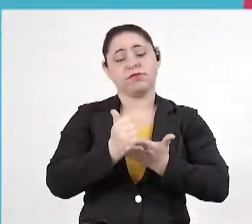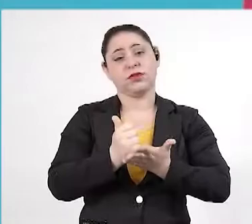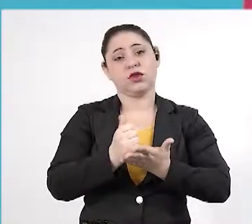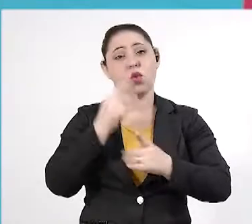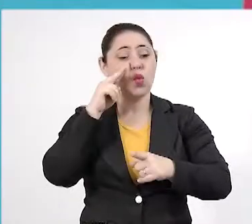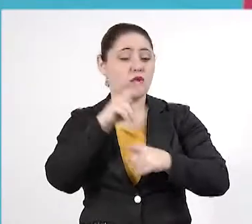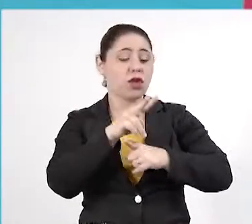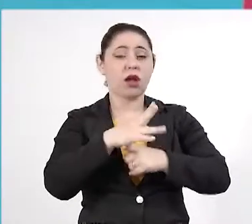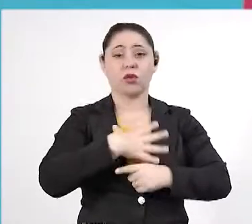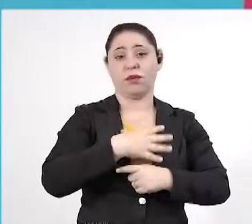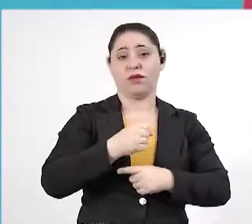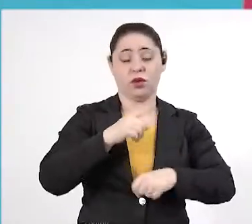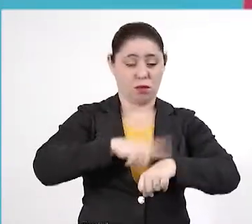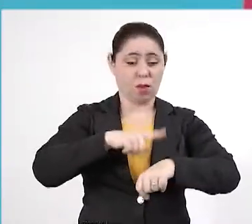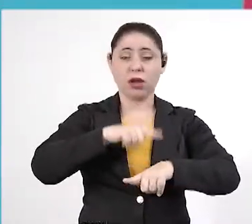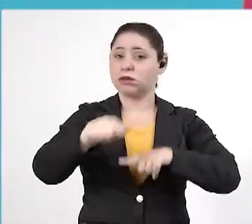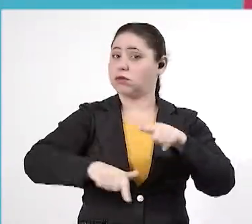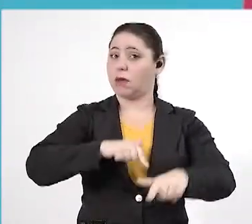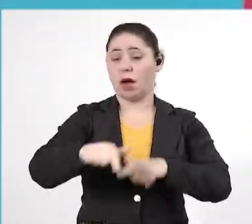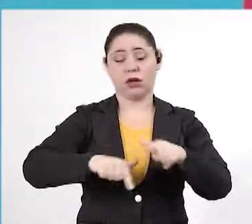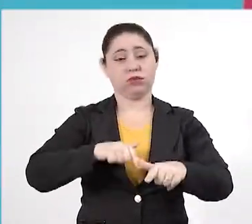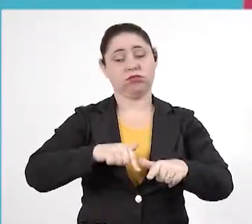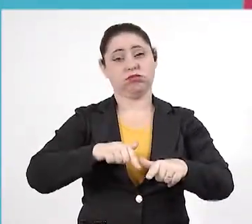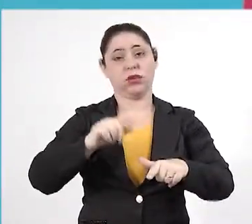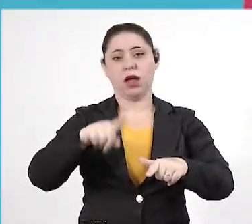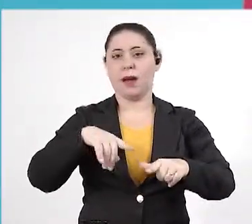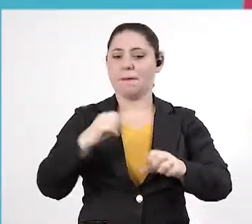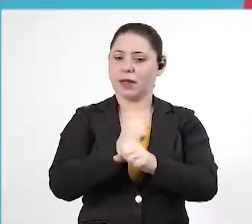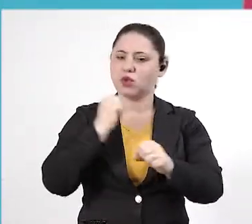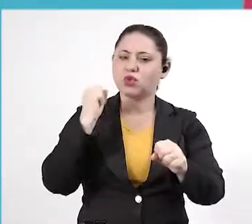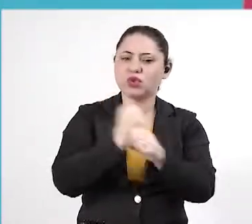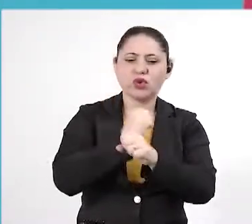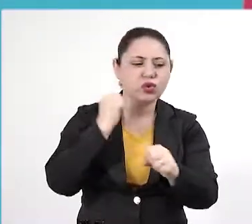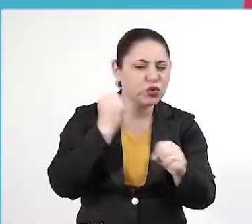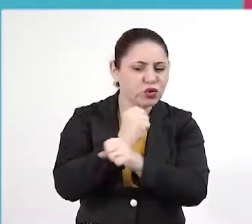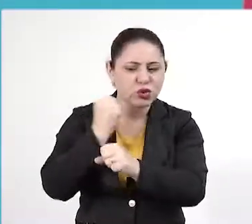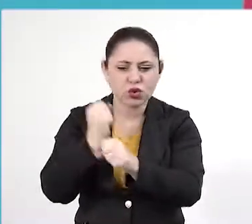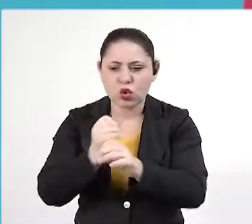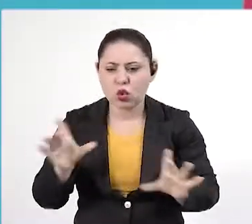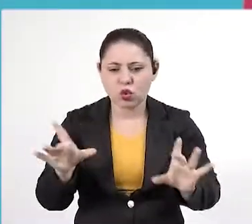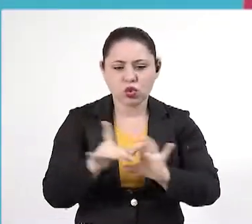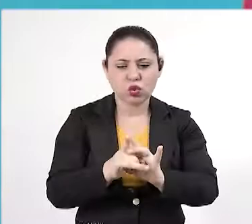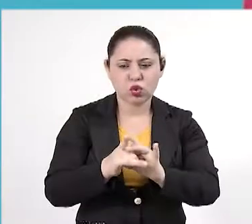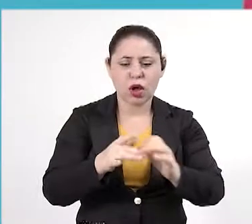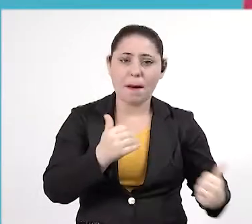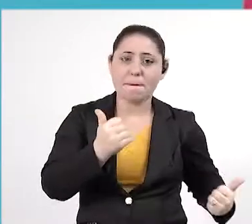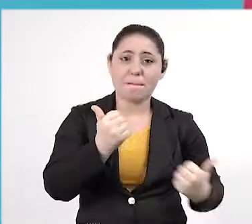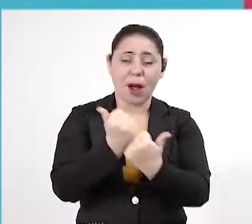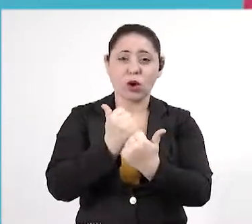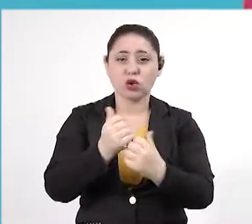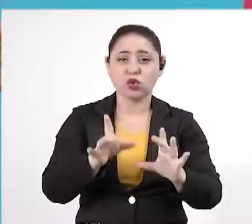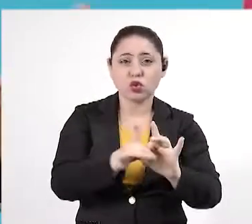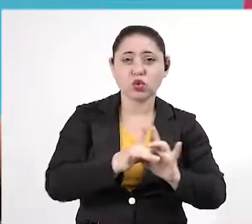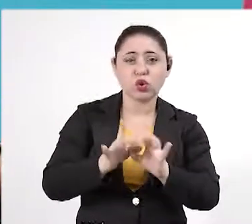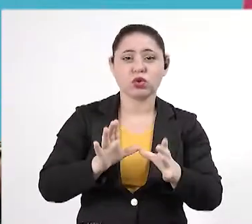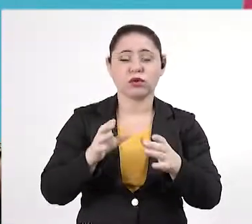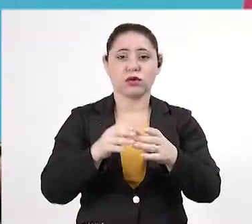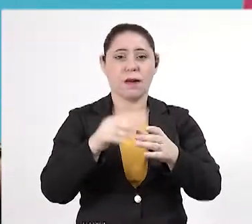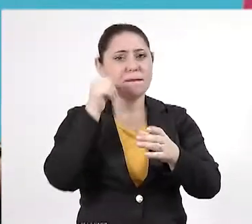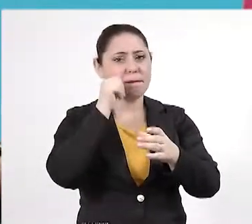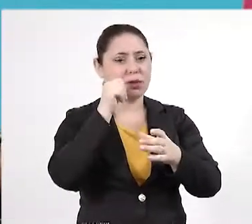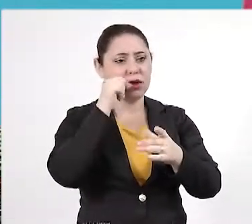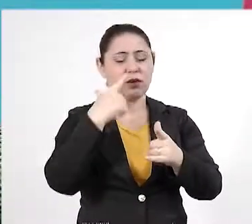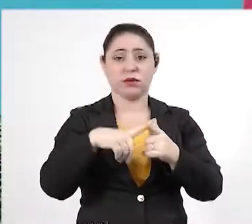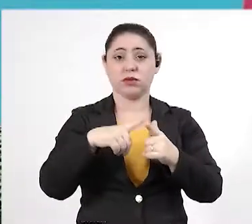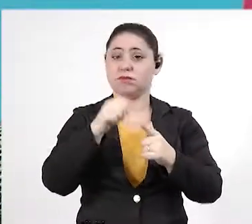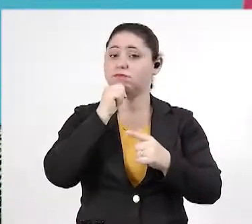ajudaram ali a cuidar do meu filho enquanto eu estava trabalhando. Então, a gente tem que construir uma rede de apoio que seja por mulheres,